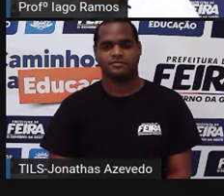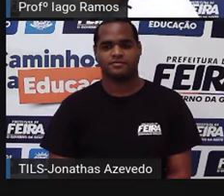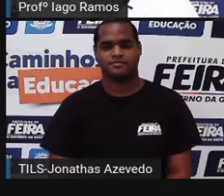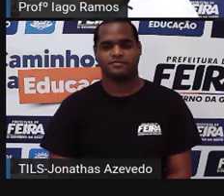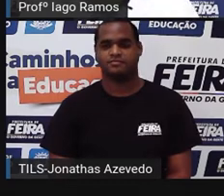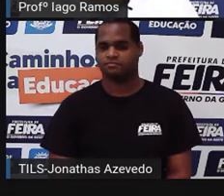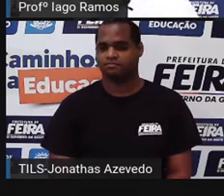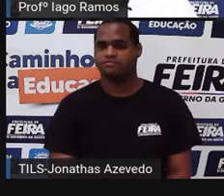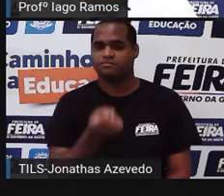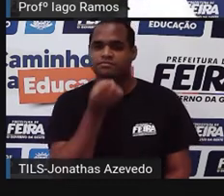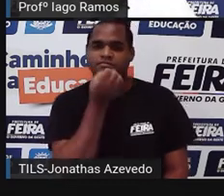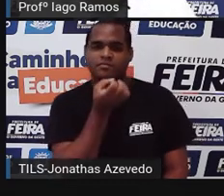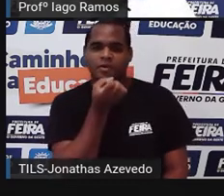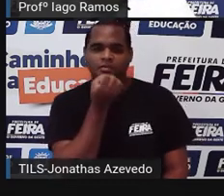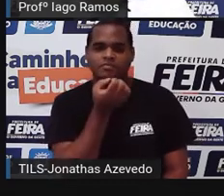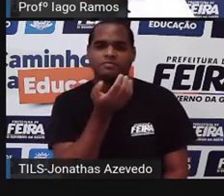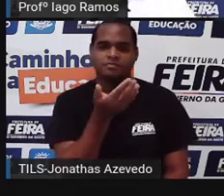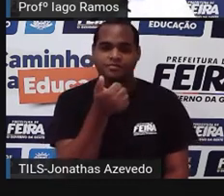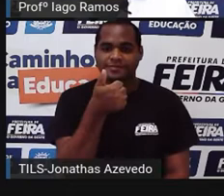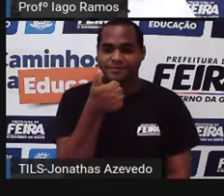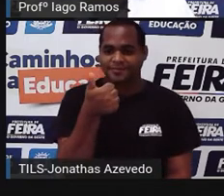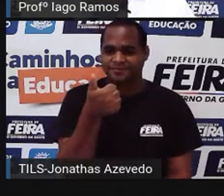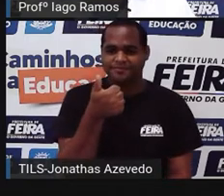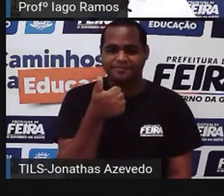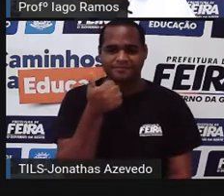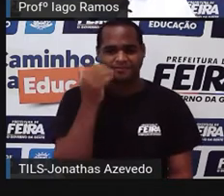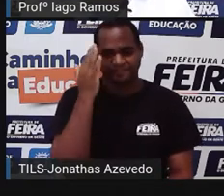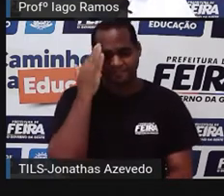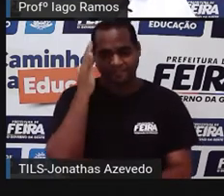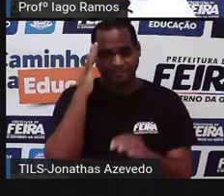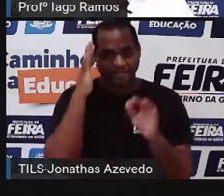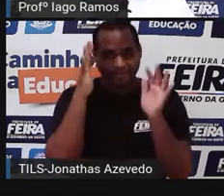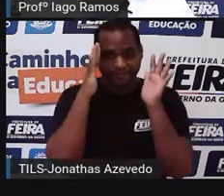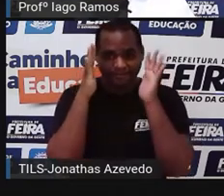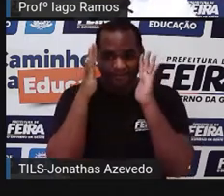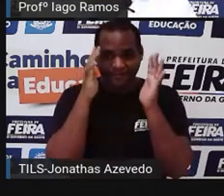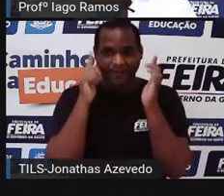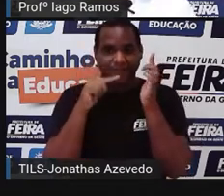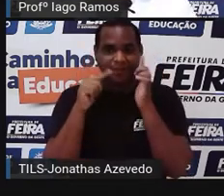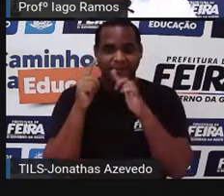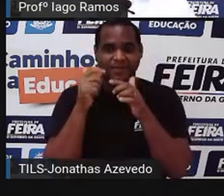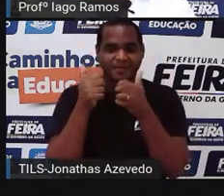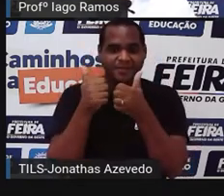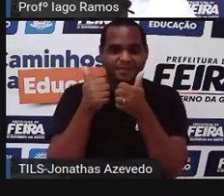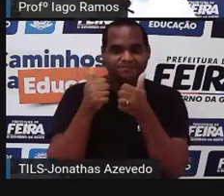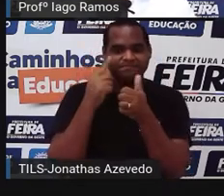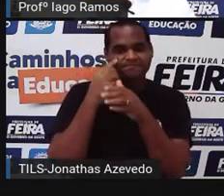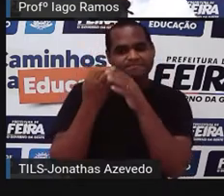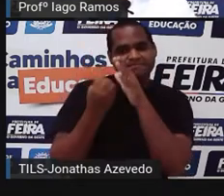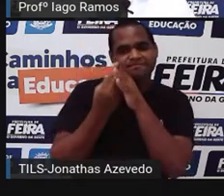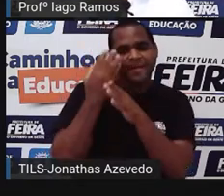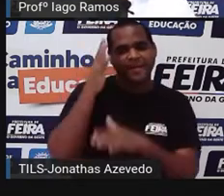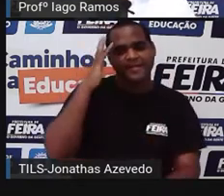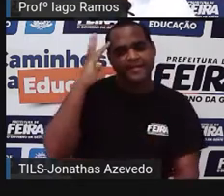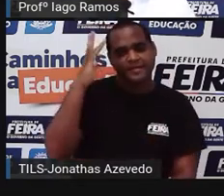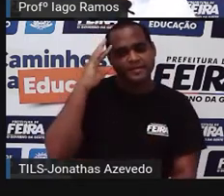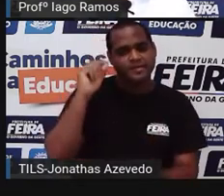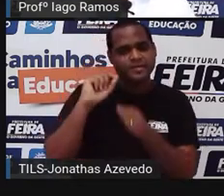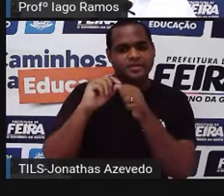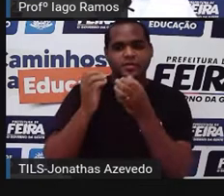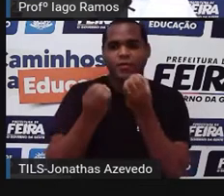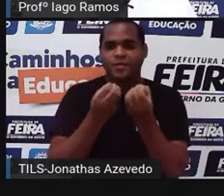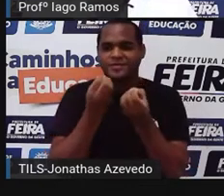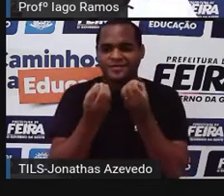bom E aí deu para pensar alguma coisa deu para surgir alguma ideia de como fazer